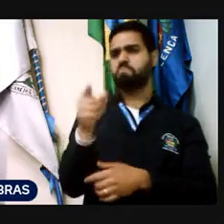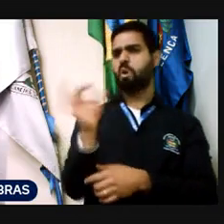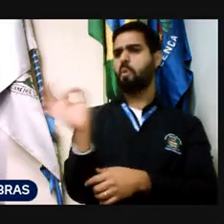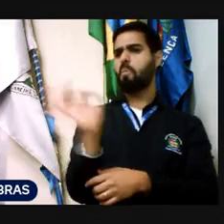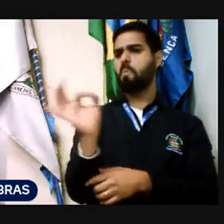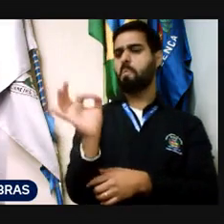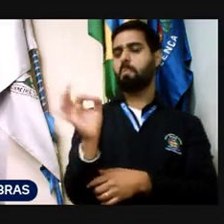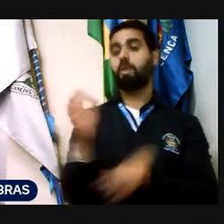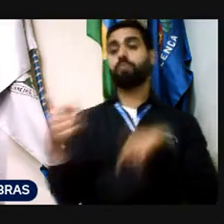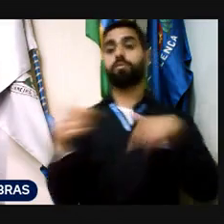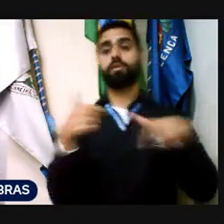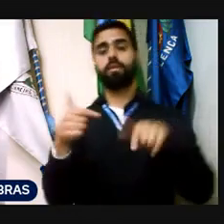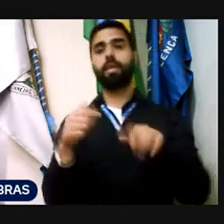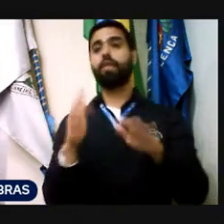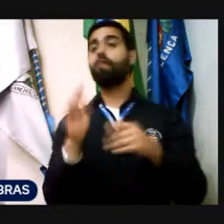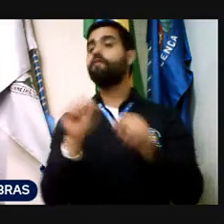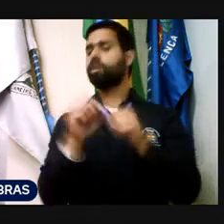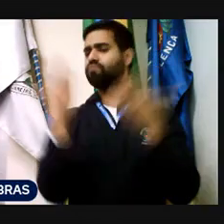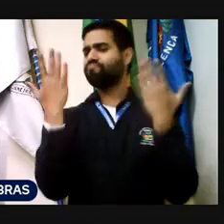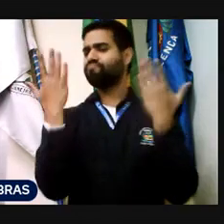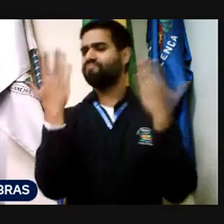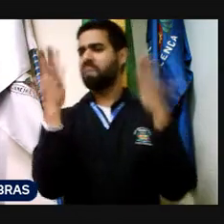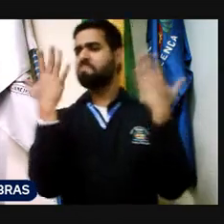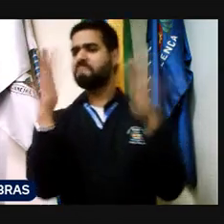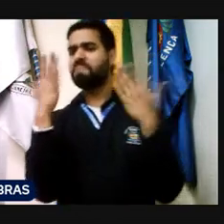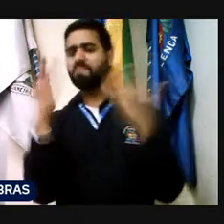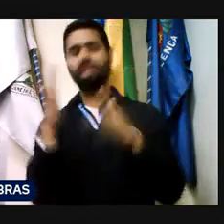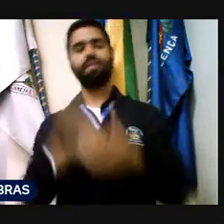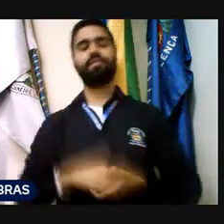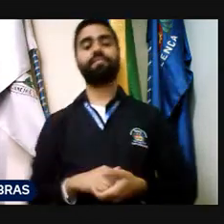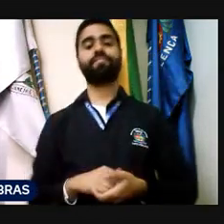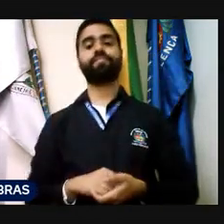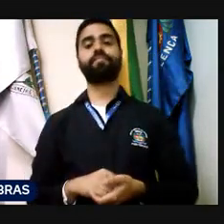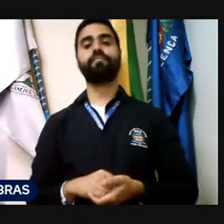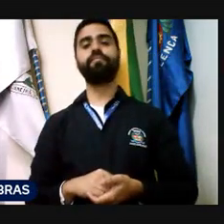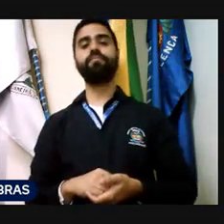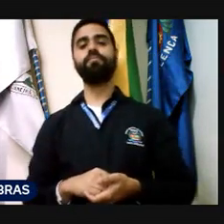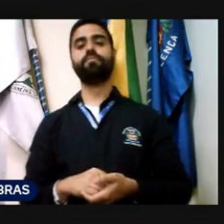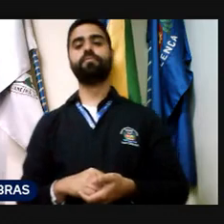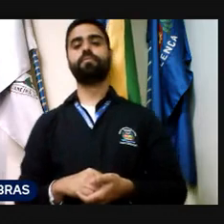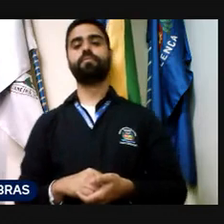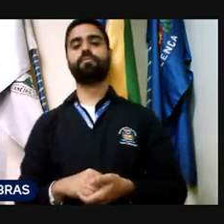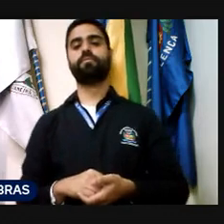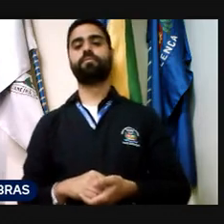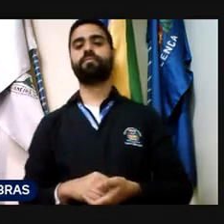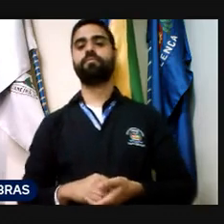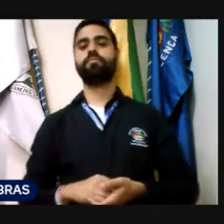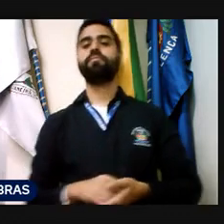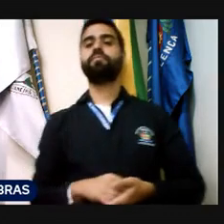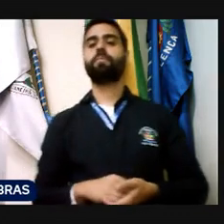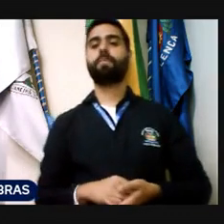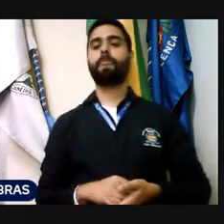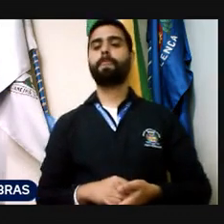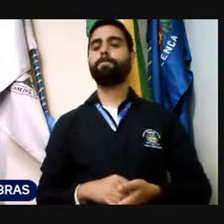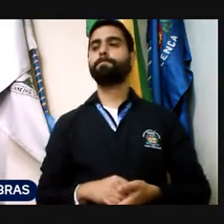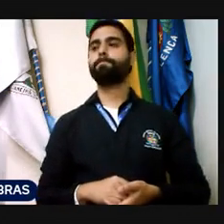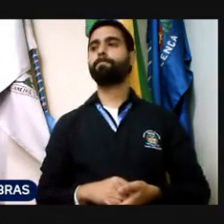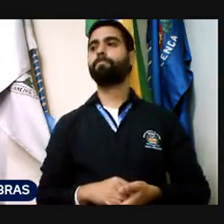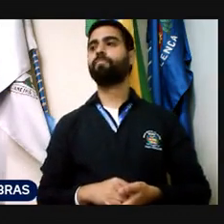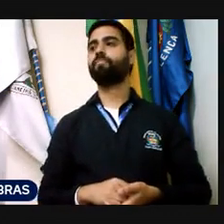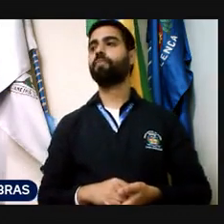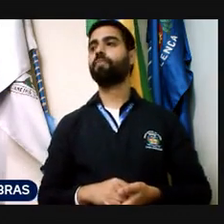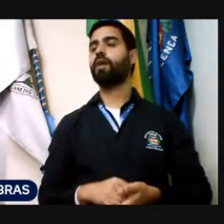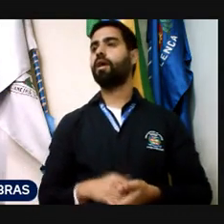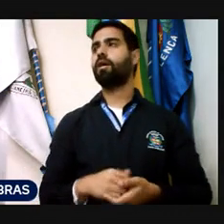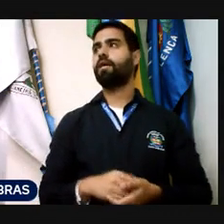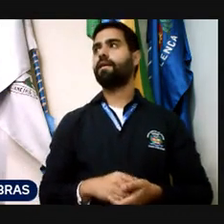atleta, congratula-se e aplaude efusivamente pela belíssima atuação, sendo esta uma forma de expressar gratidão por tudo que vem realizando e pela